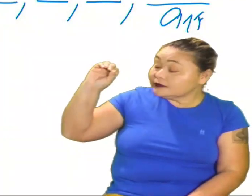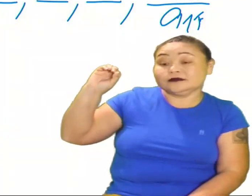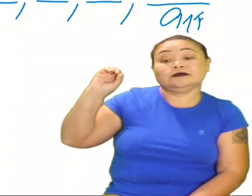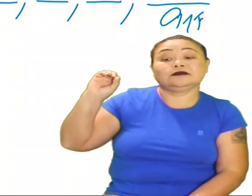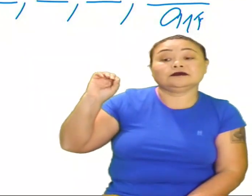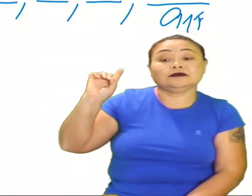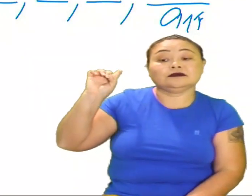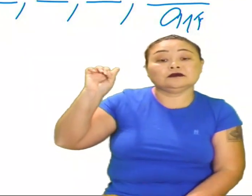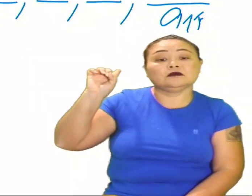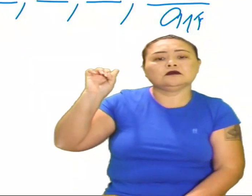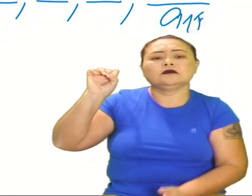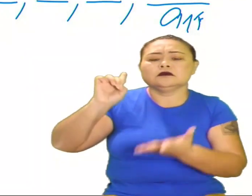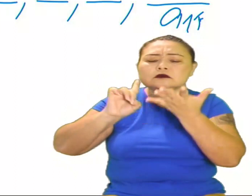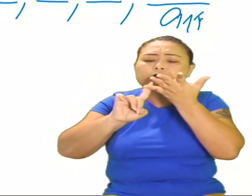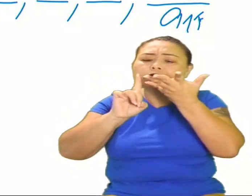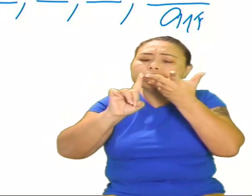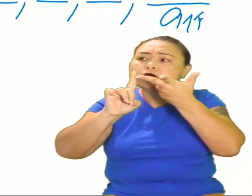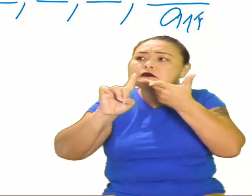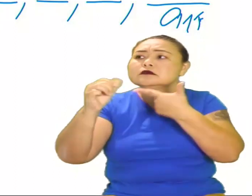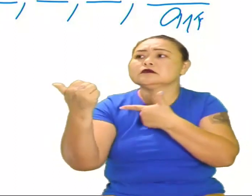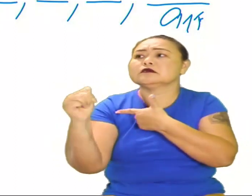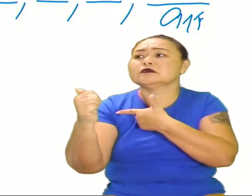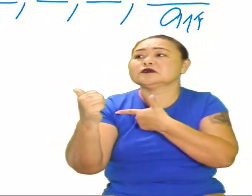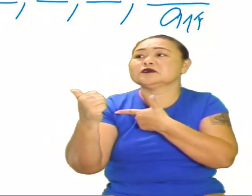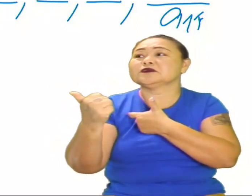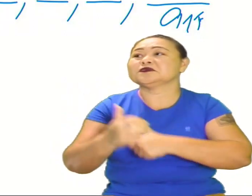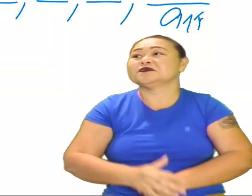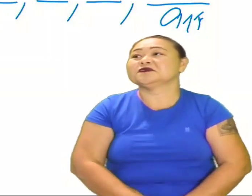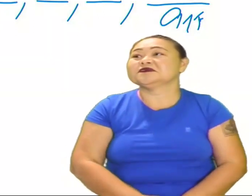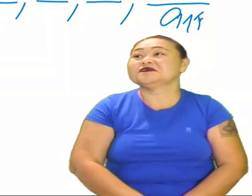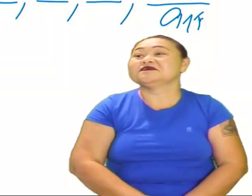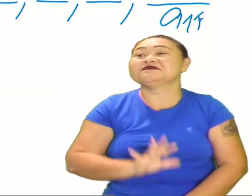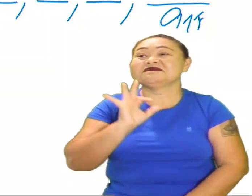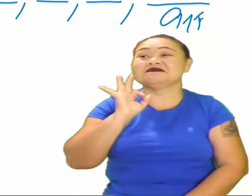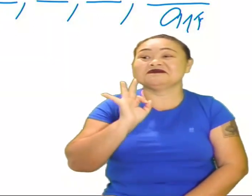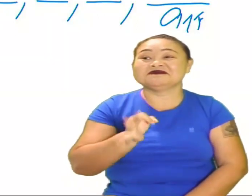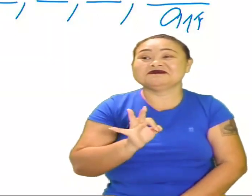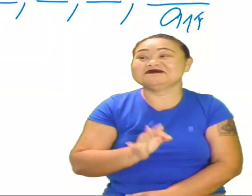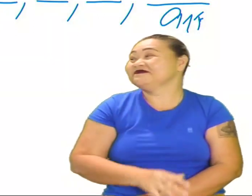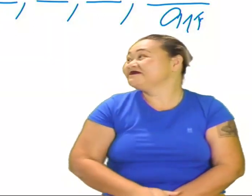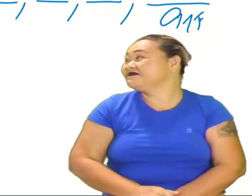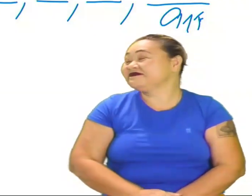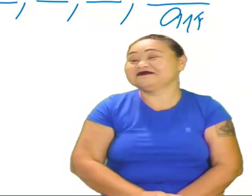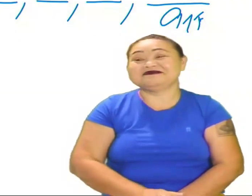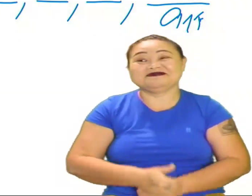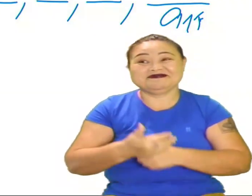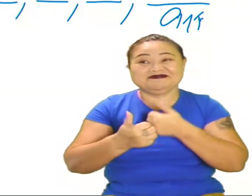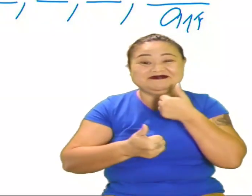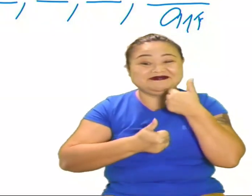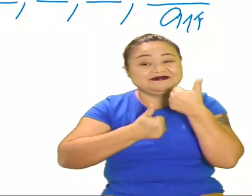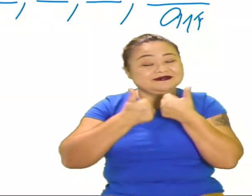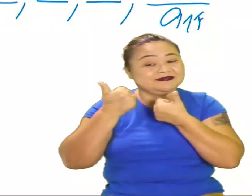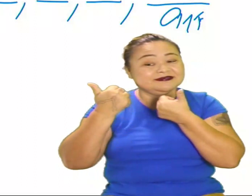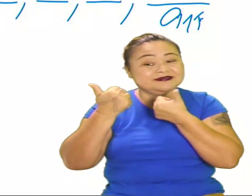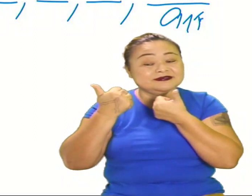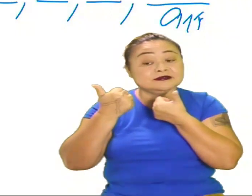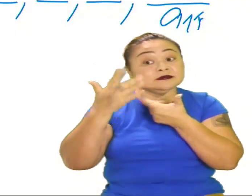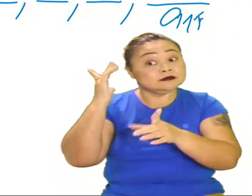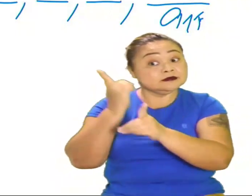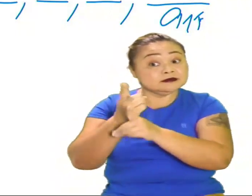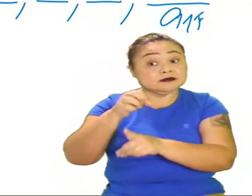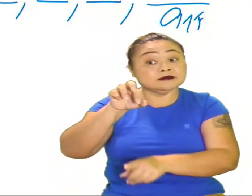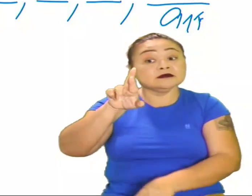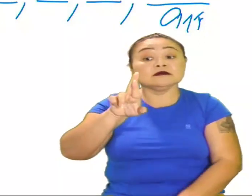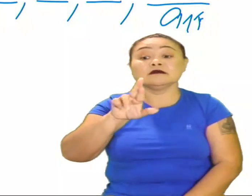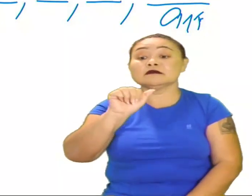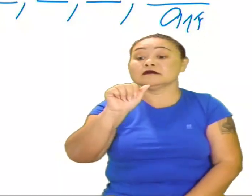10, né? São 11 termos, certo? Certo. Beleza? Então vamos lá, agora a gente tem que achar a razão,